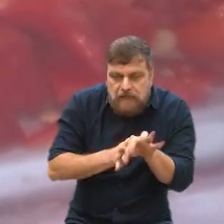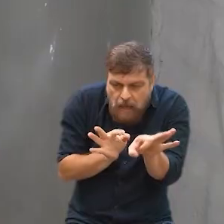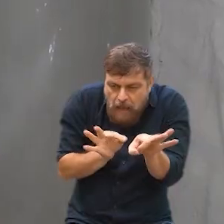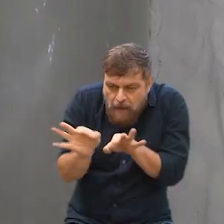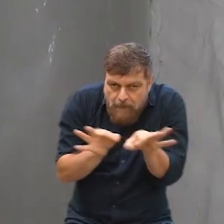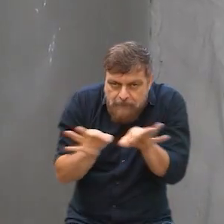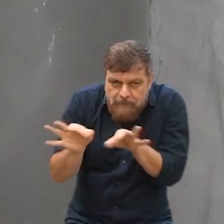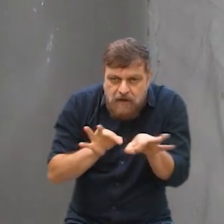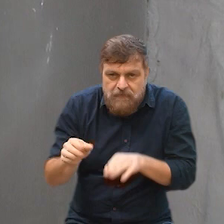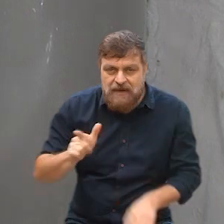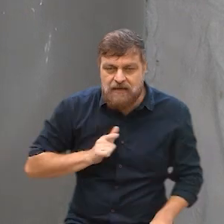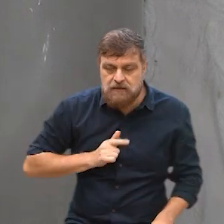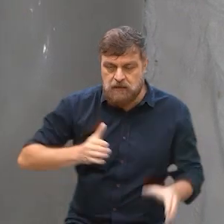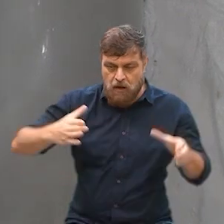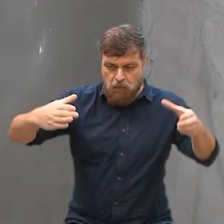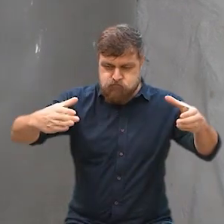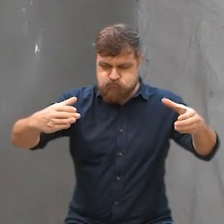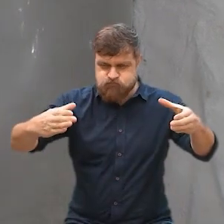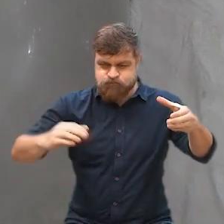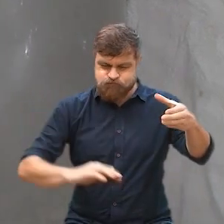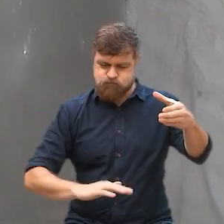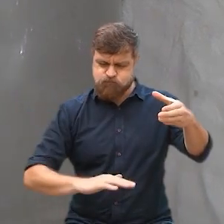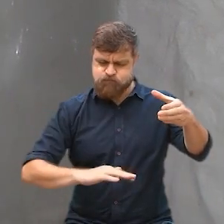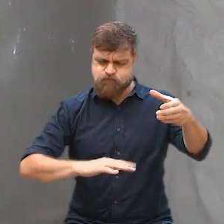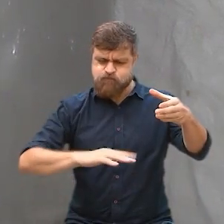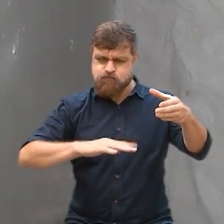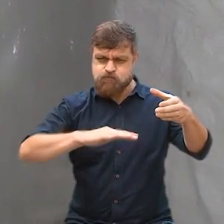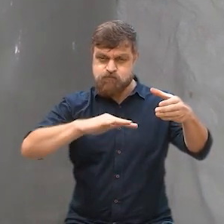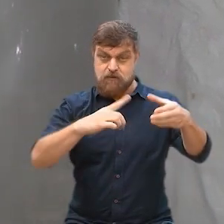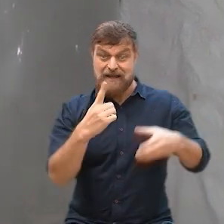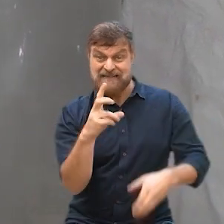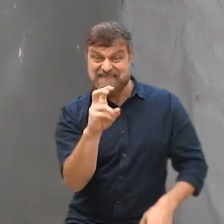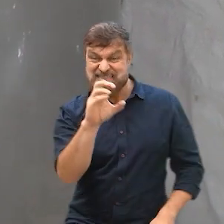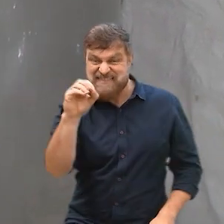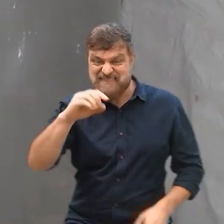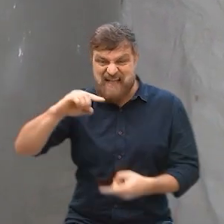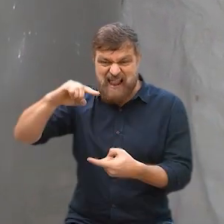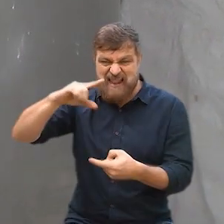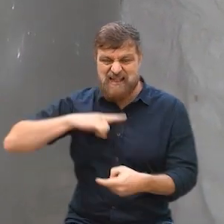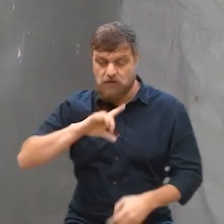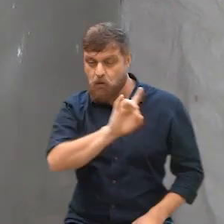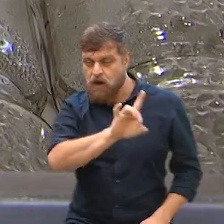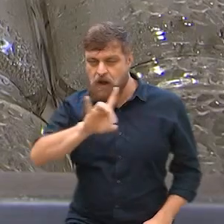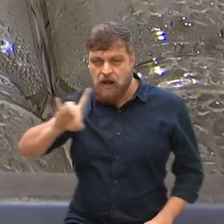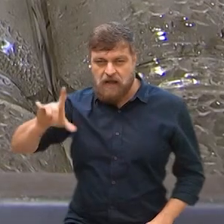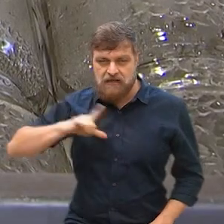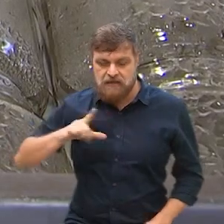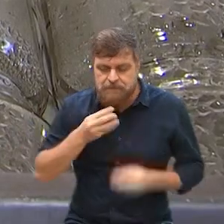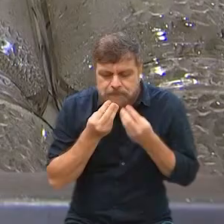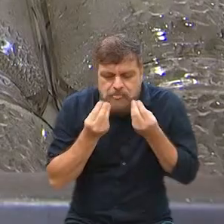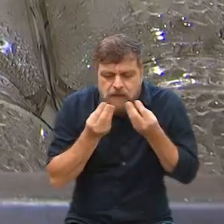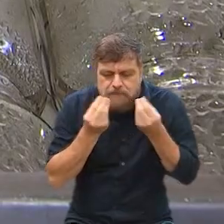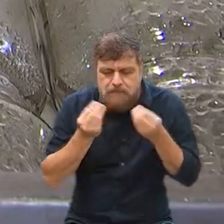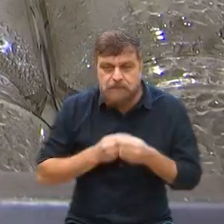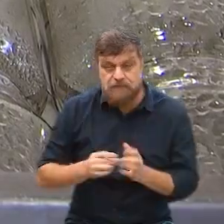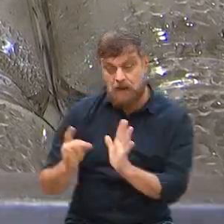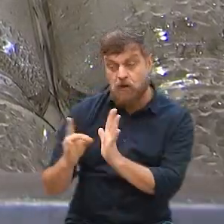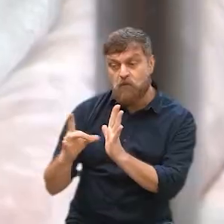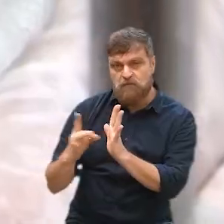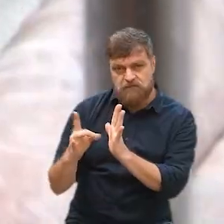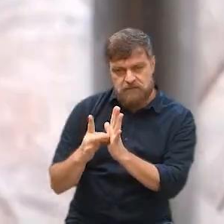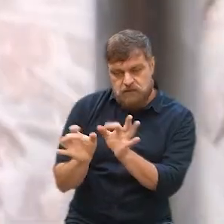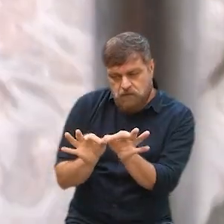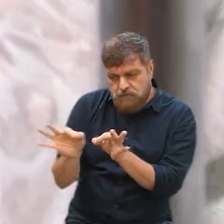condimento e deixar nesses tonéis de 150 quilos cada para a saborização, esterilizar os